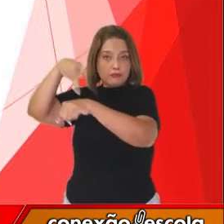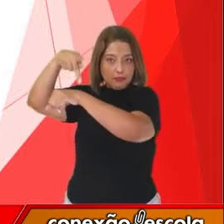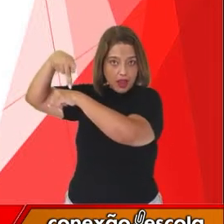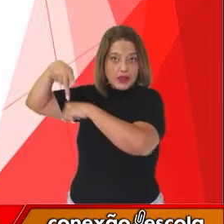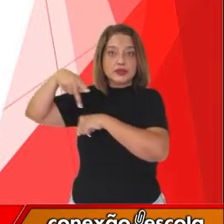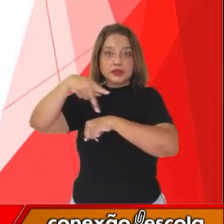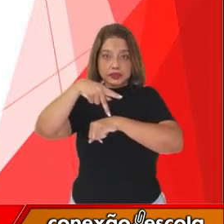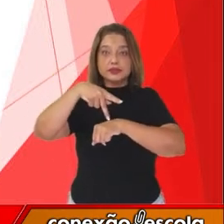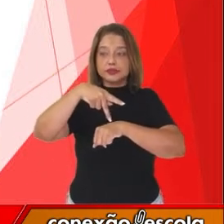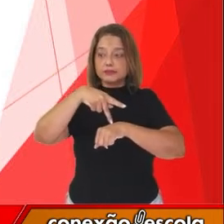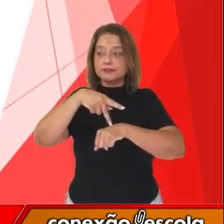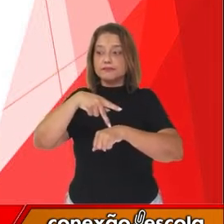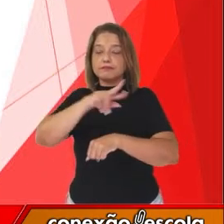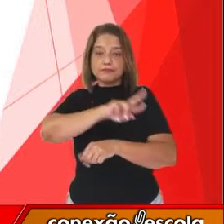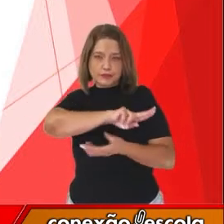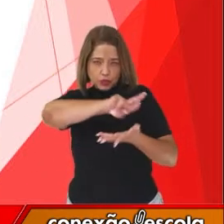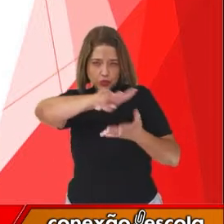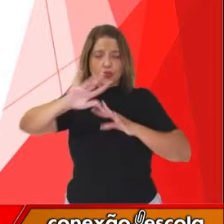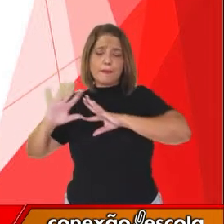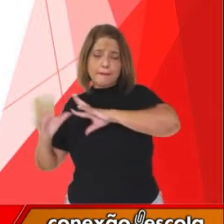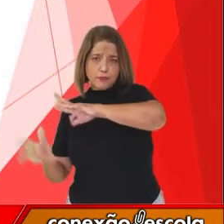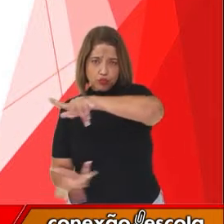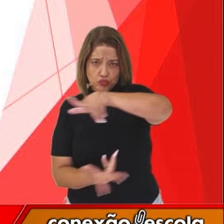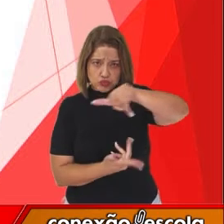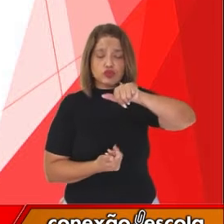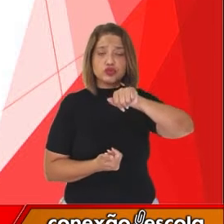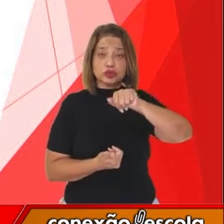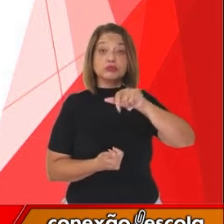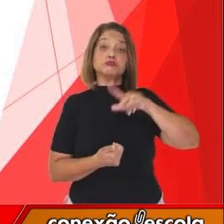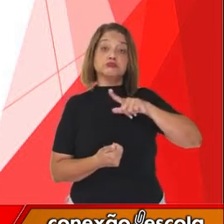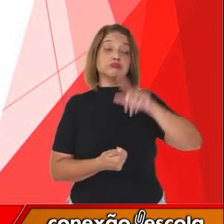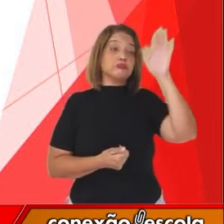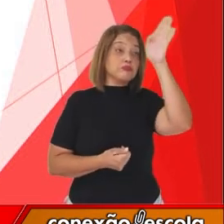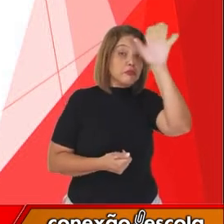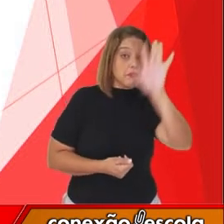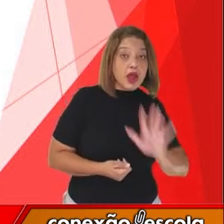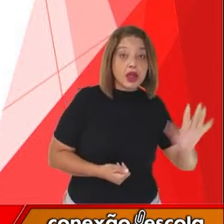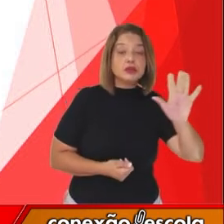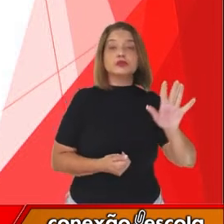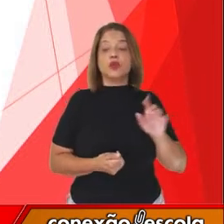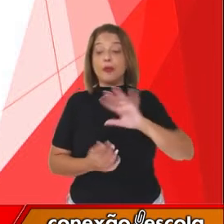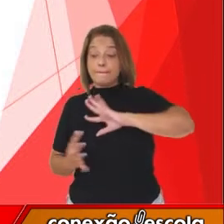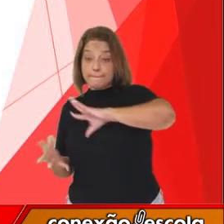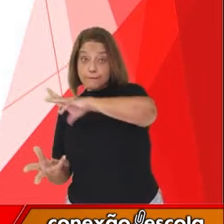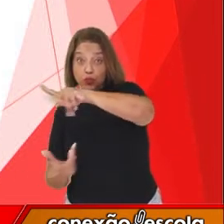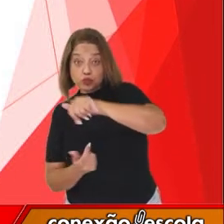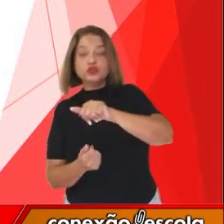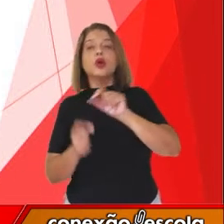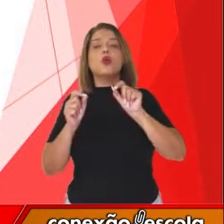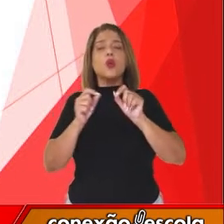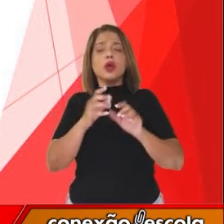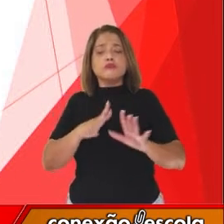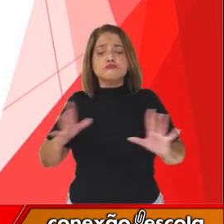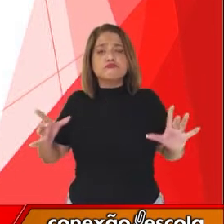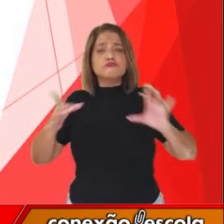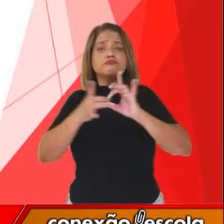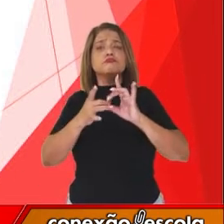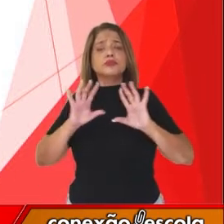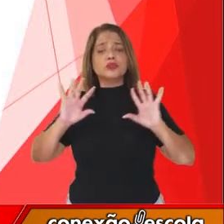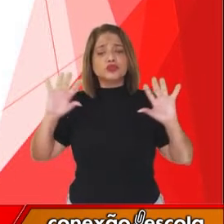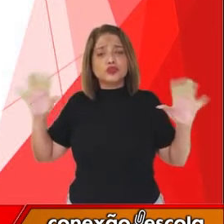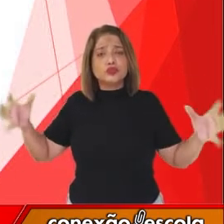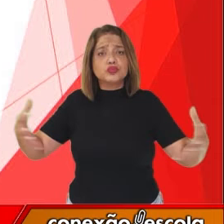por essas federações ou confederações internacionais que reúnem países diferentes e até